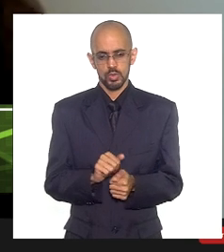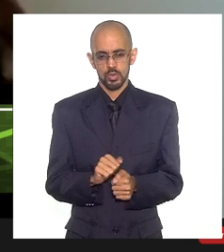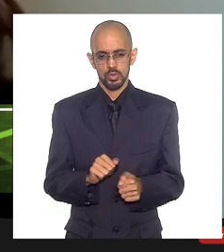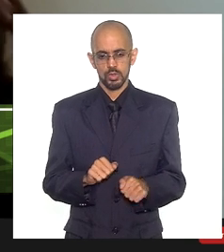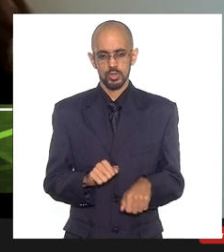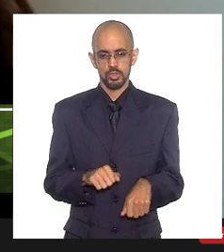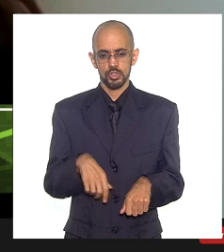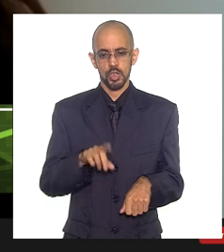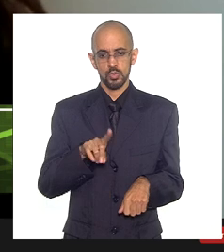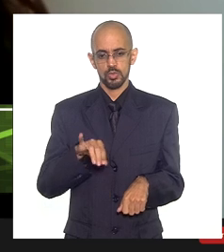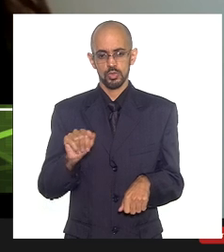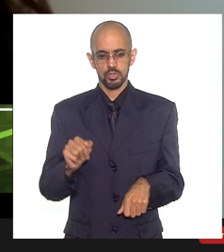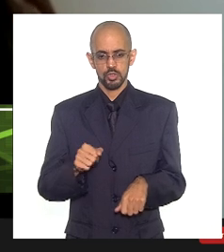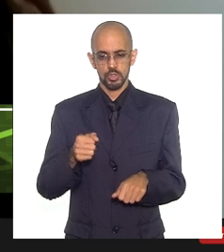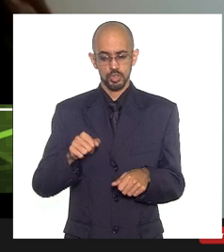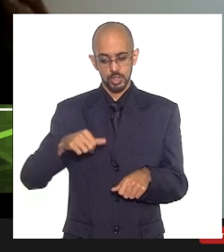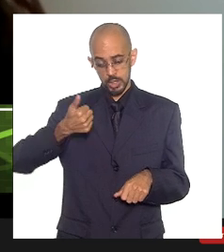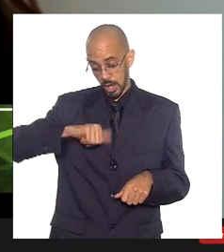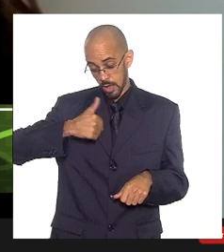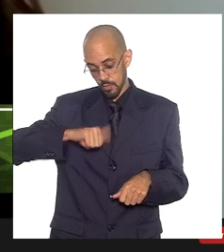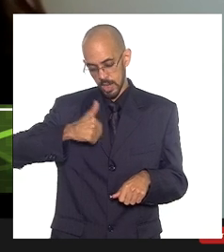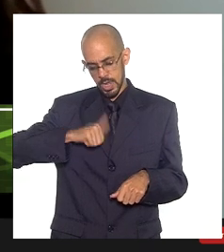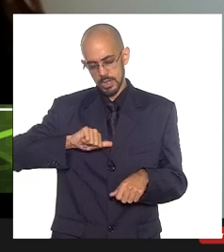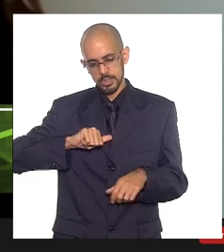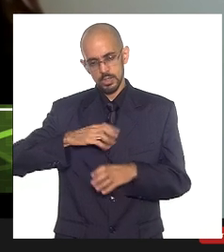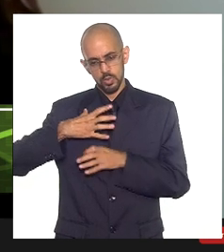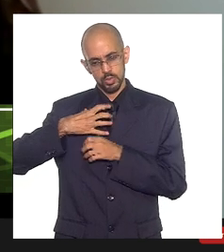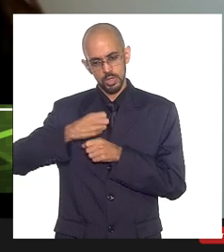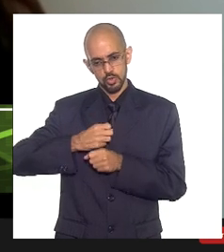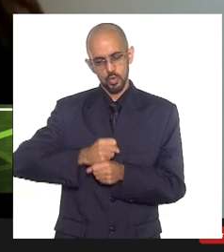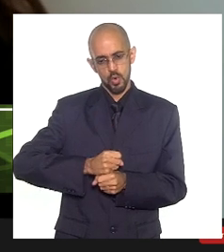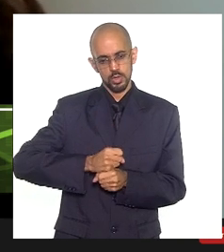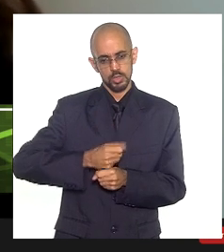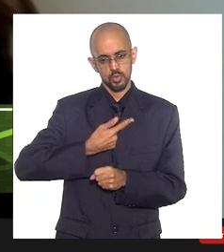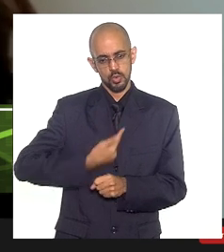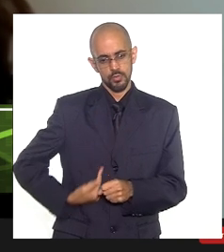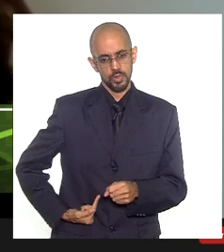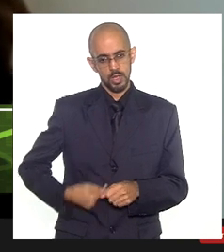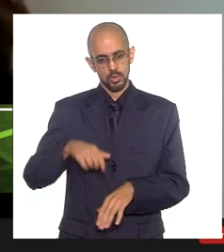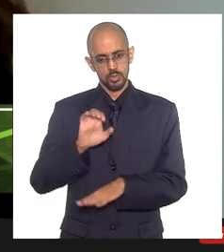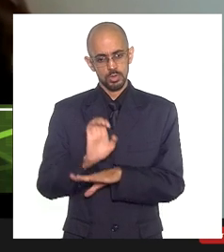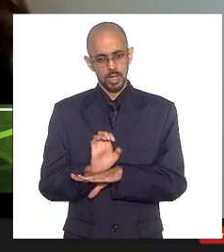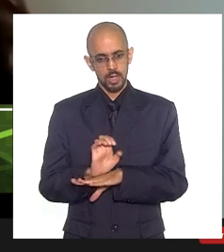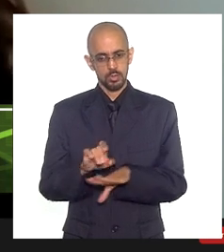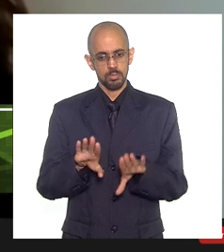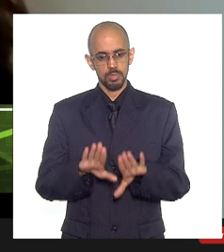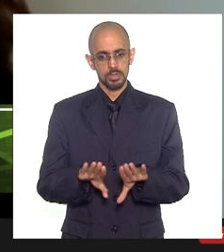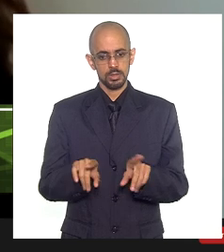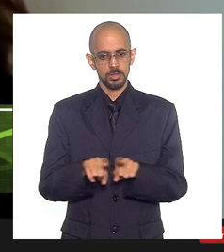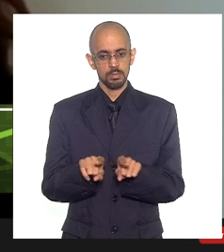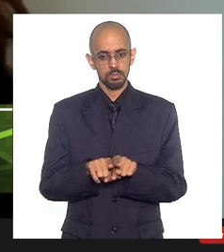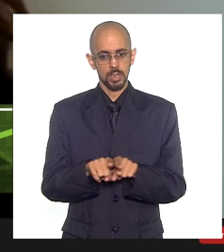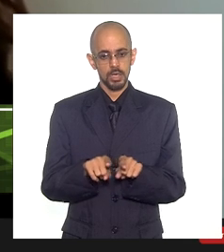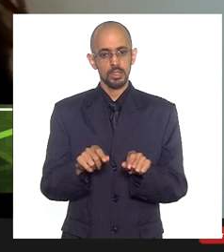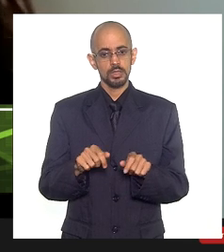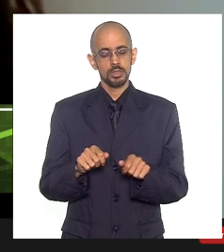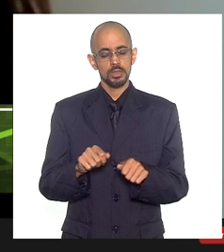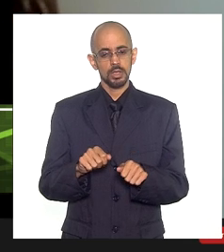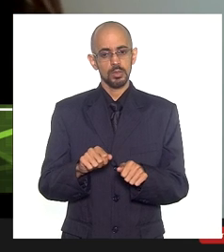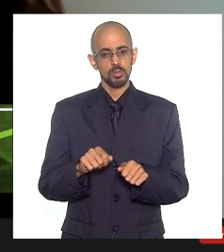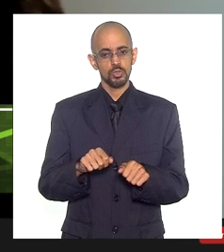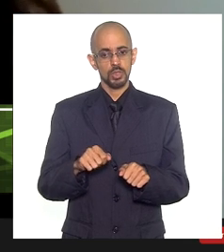apreciação das contas do governo do estado e estamos analisando ainda também a proposta do termo de ajustamento de gestão